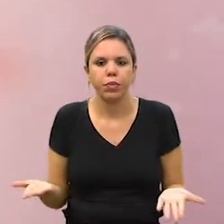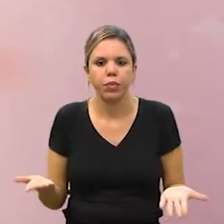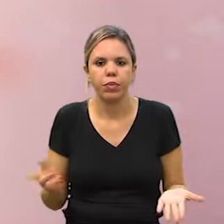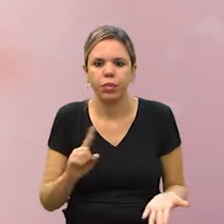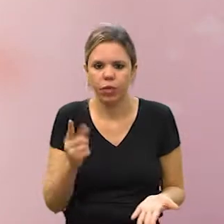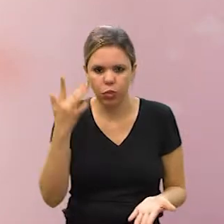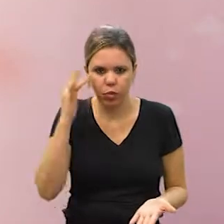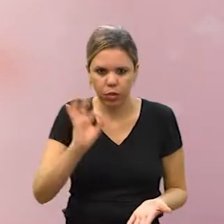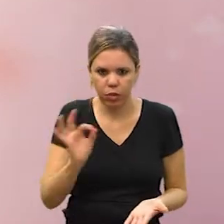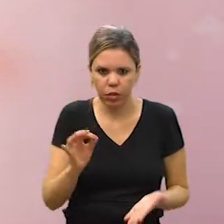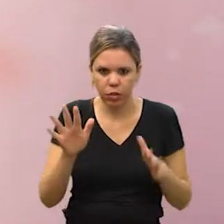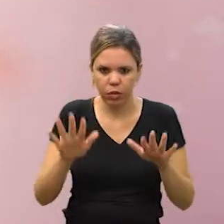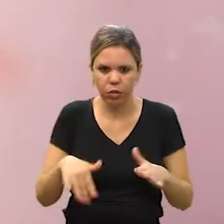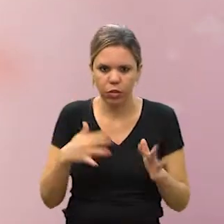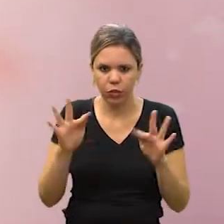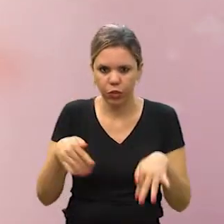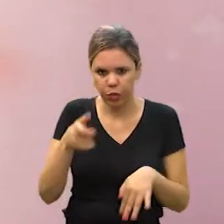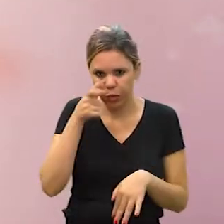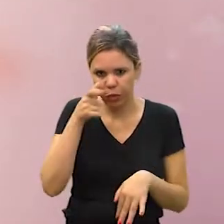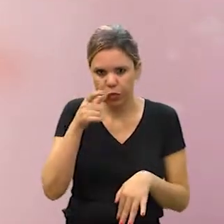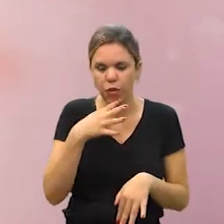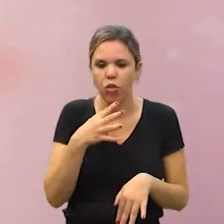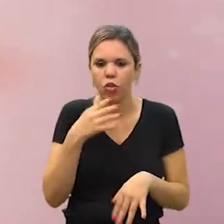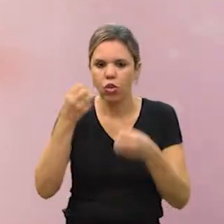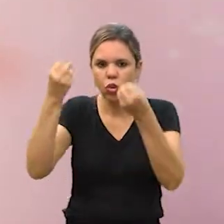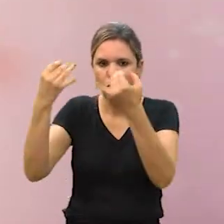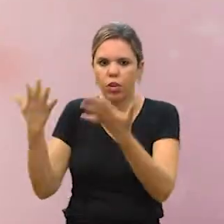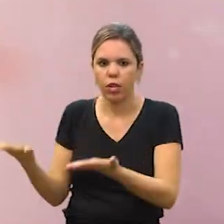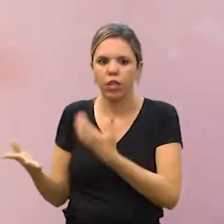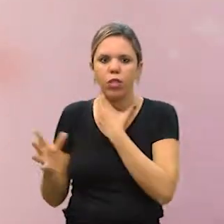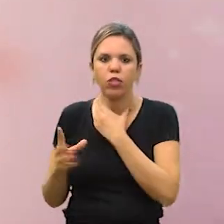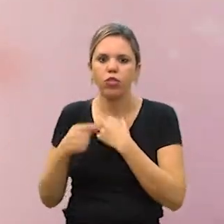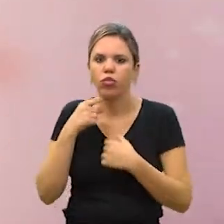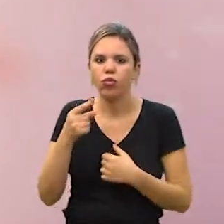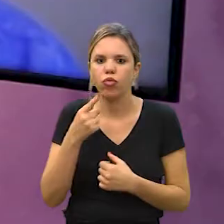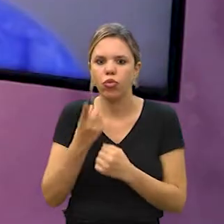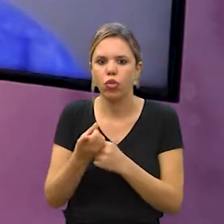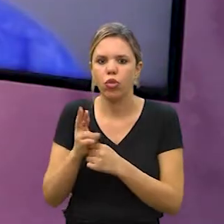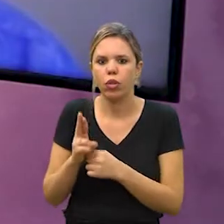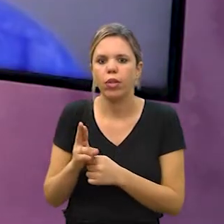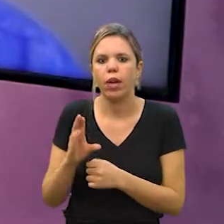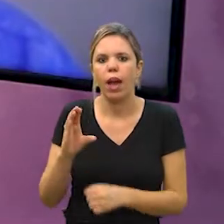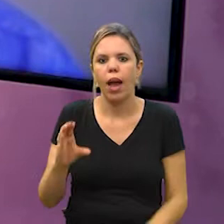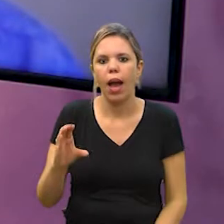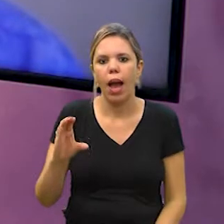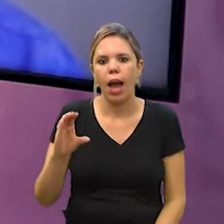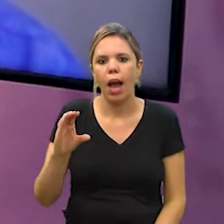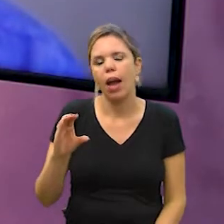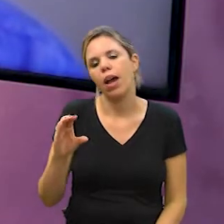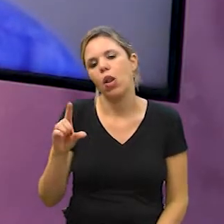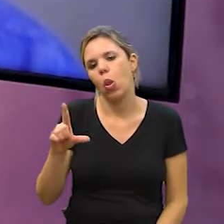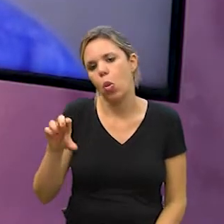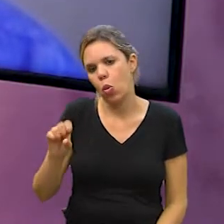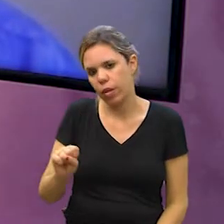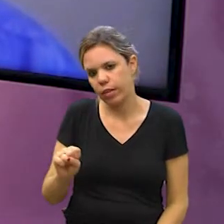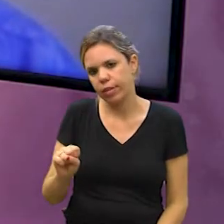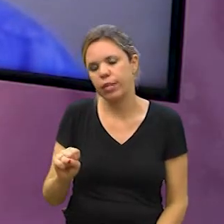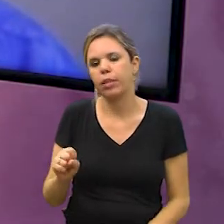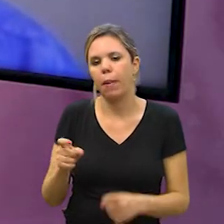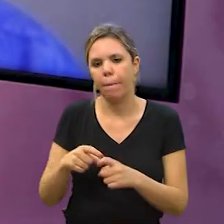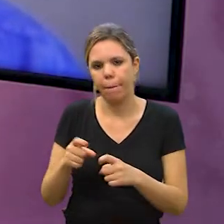não Então fica com a gente até o final porque quem vai esclarecer todas as dúvidas é o cardiologista Luiz